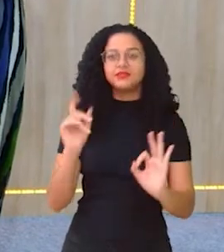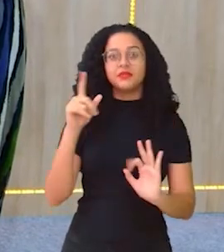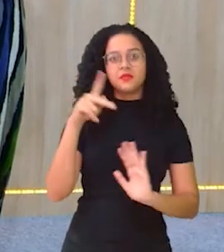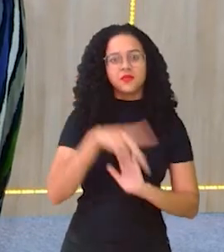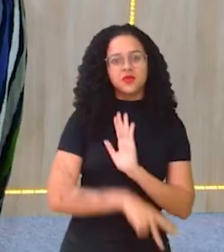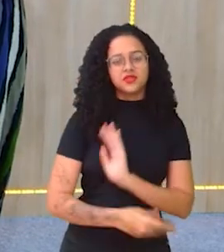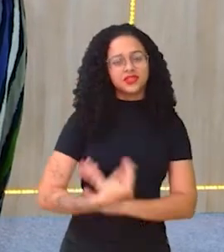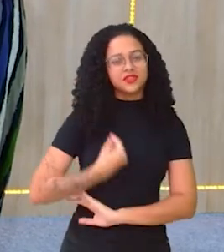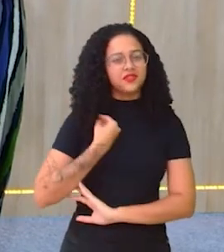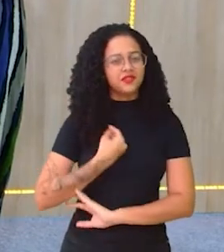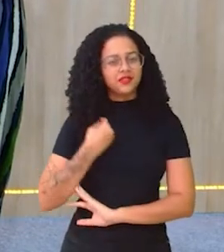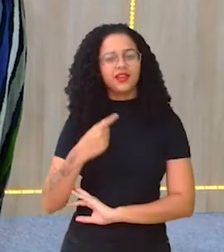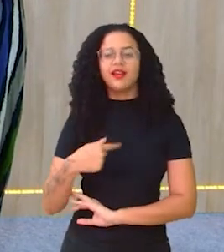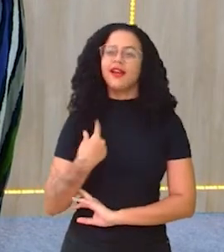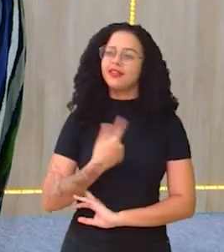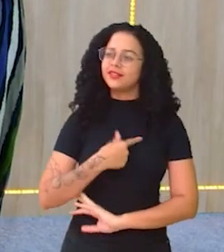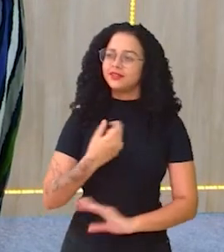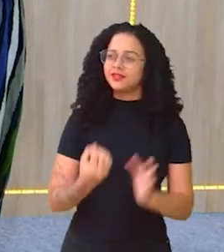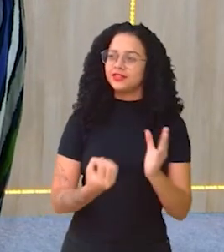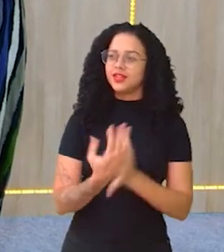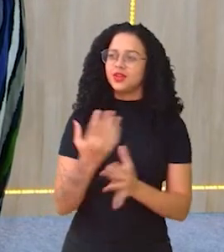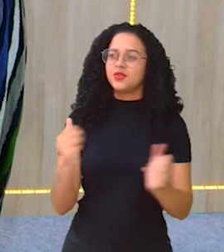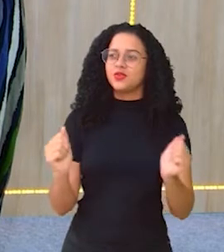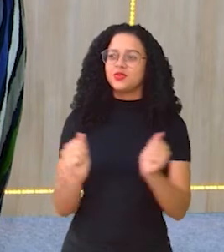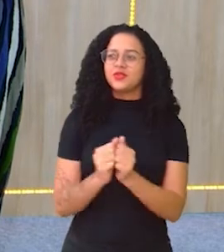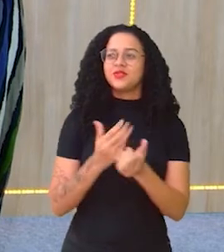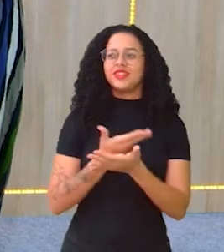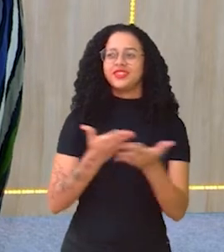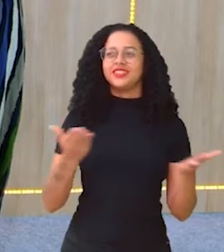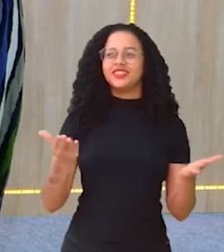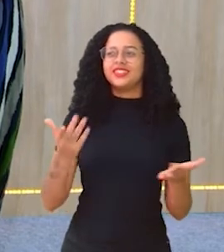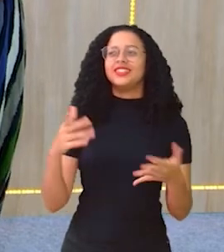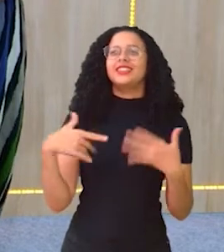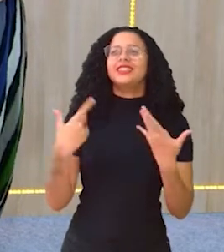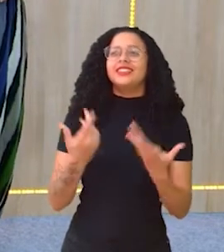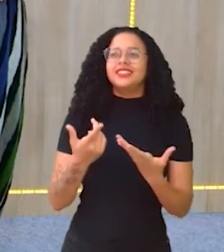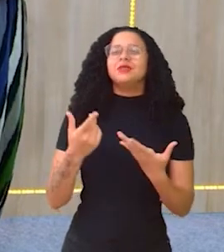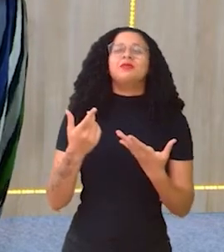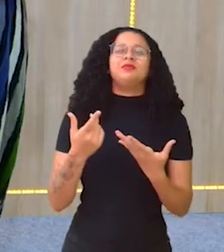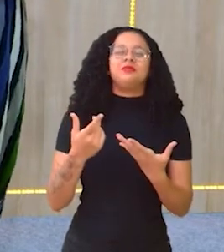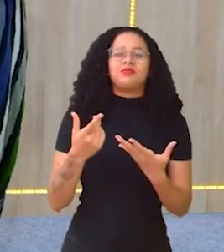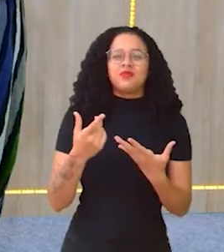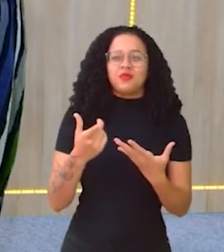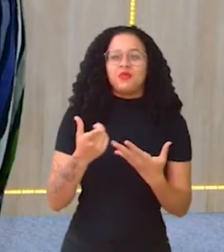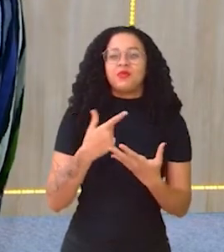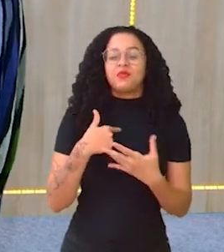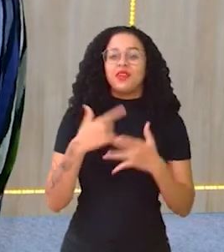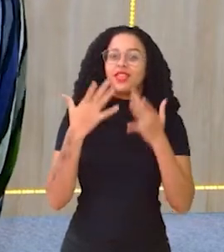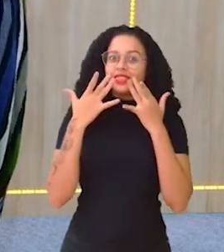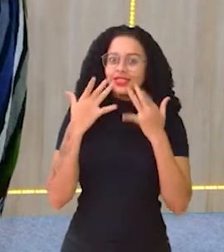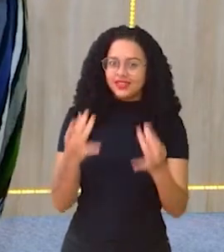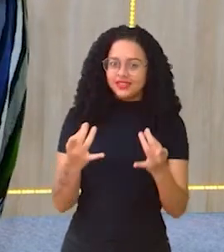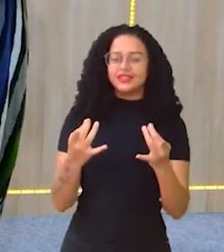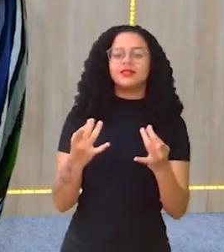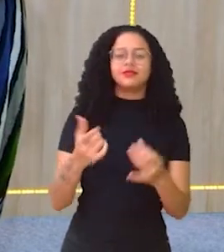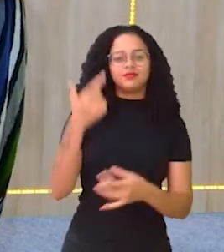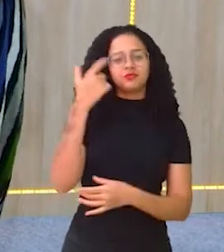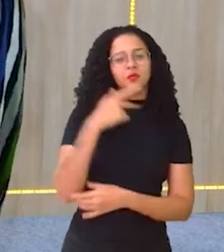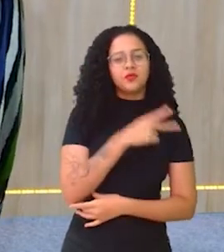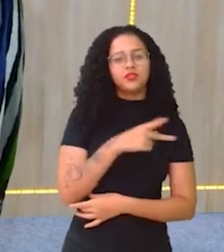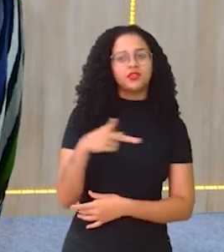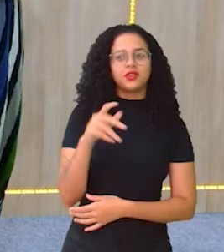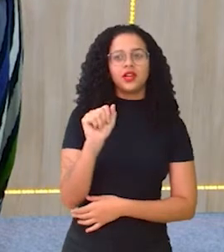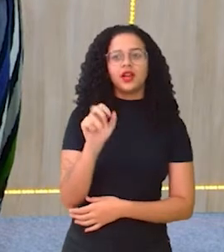projeto de vida que a gente está construindo aqui com vocês. Eu dou essas entonações que é para chamar a atenção. Eu sou o professor